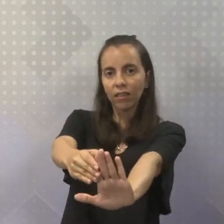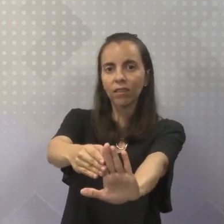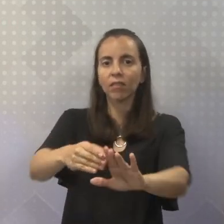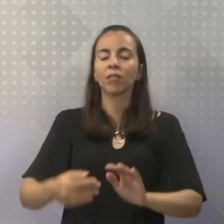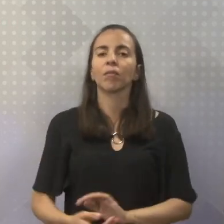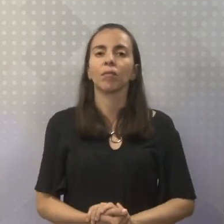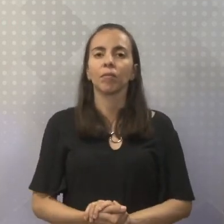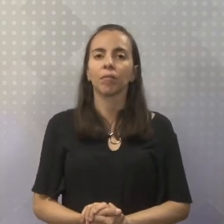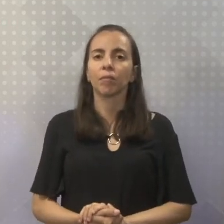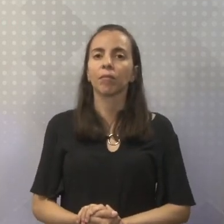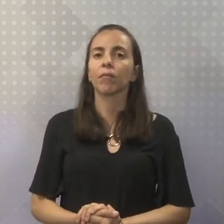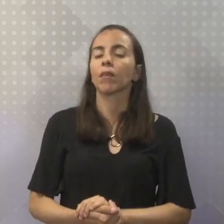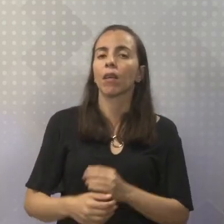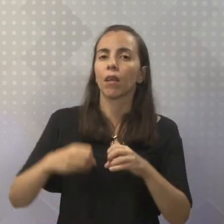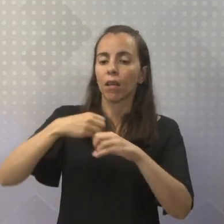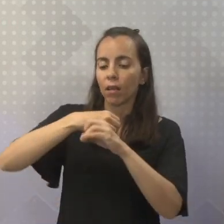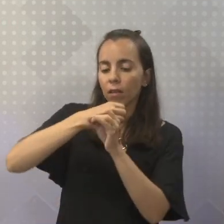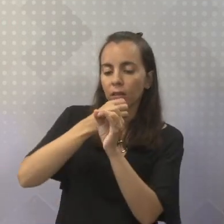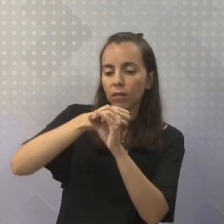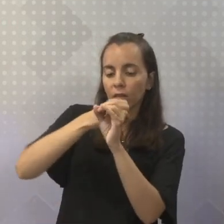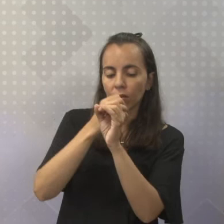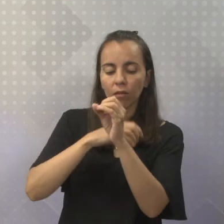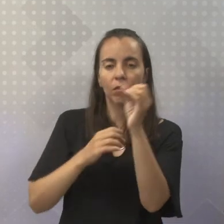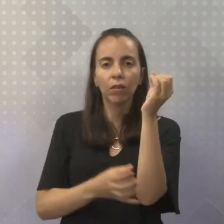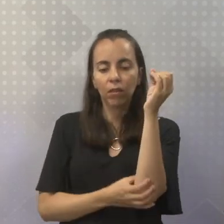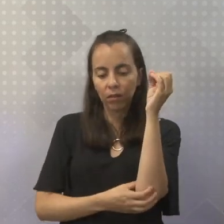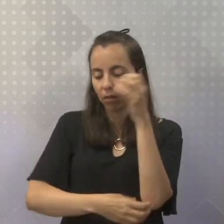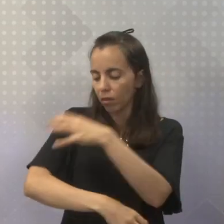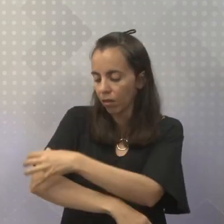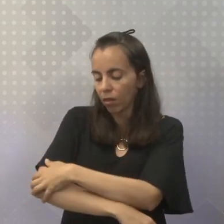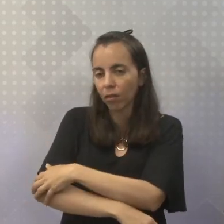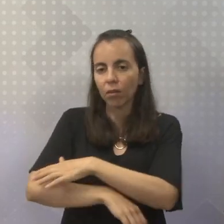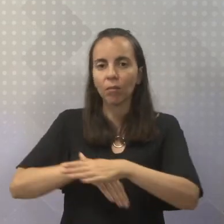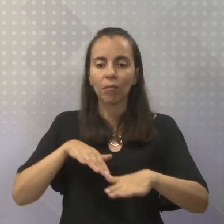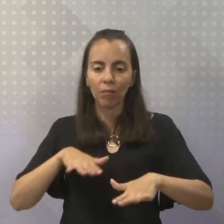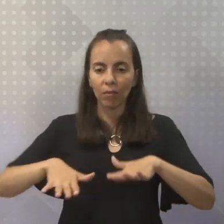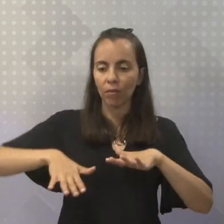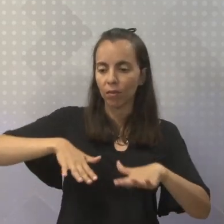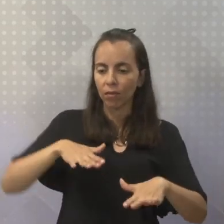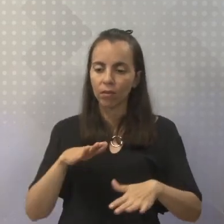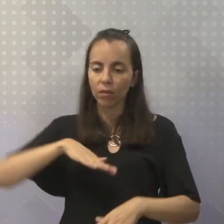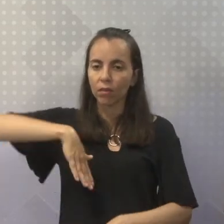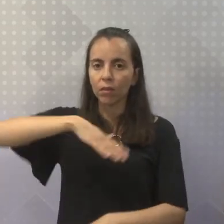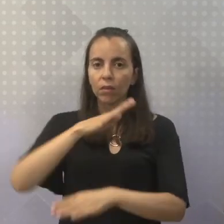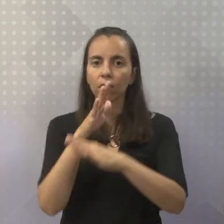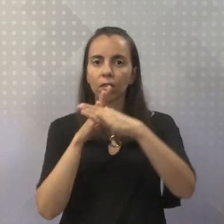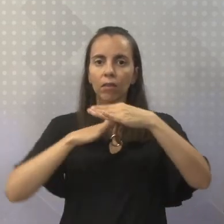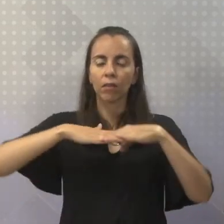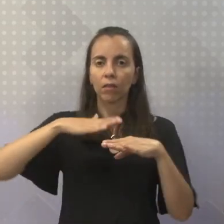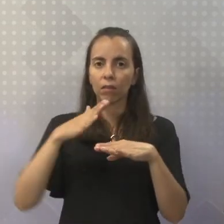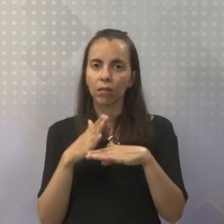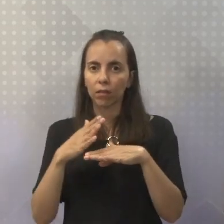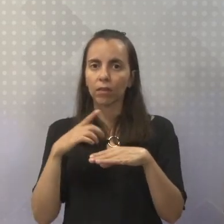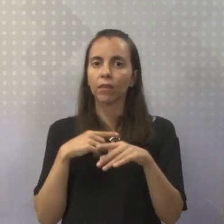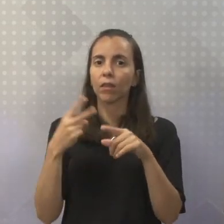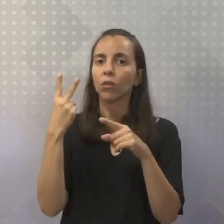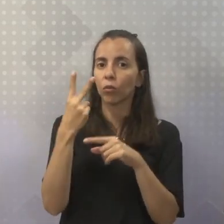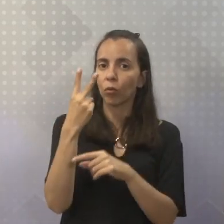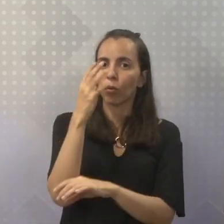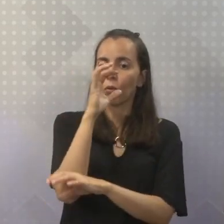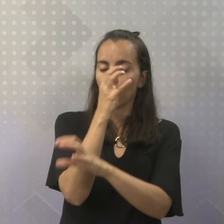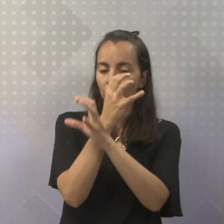falei, que são móveis, imóveis e semimóveis, elas são o encontro de 2 ou mais